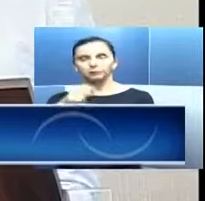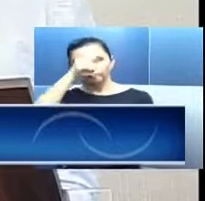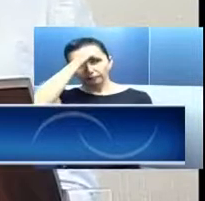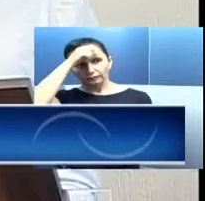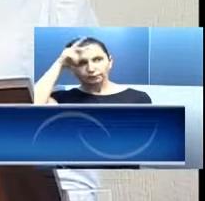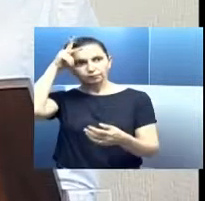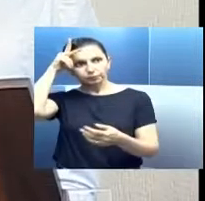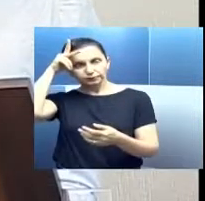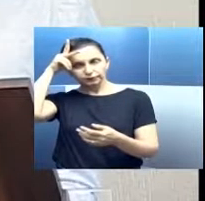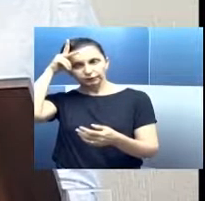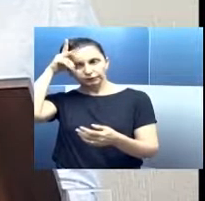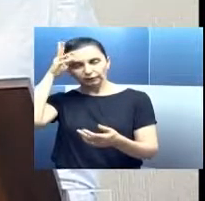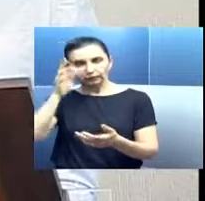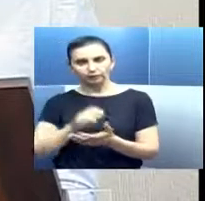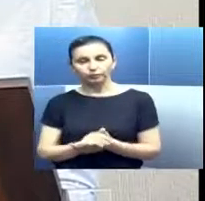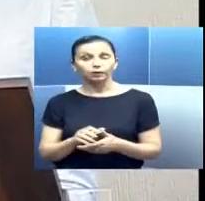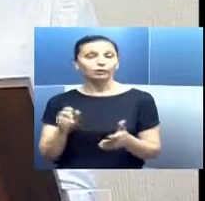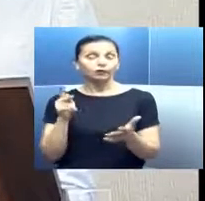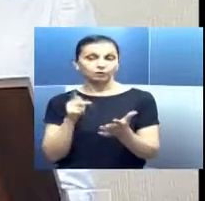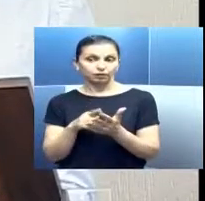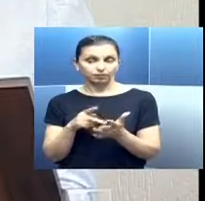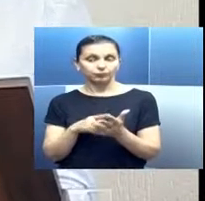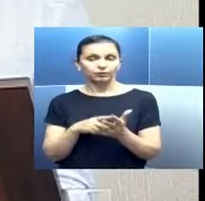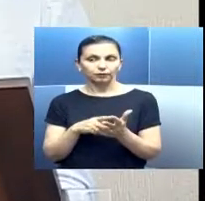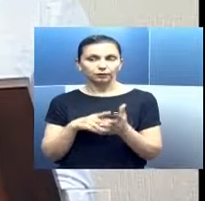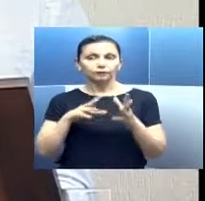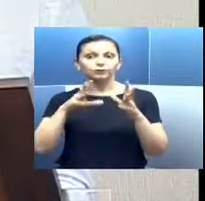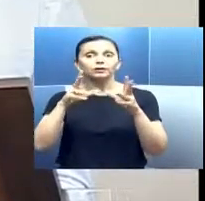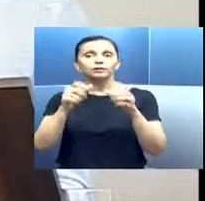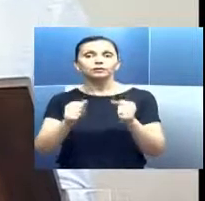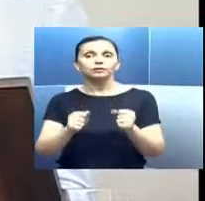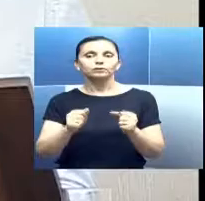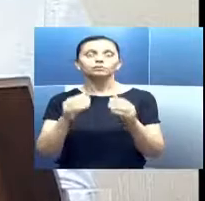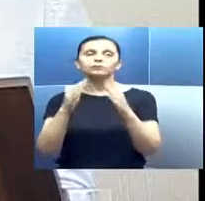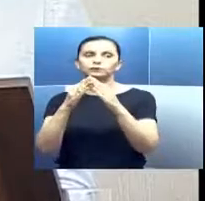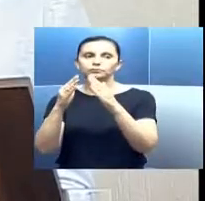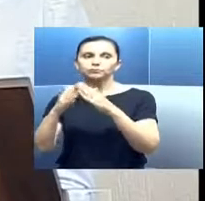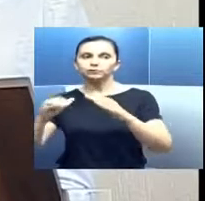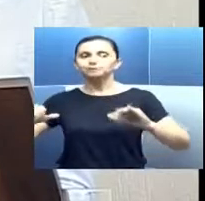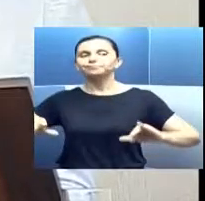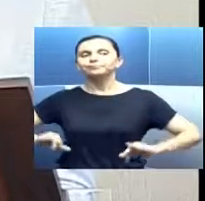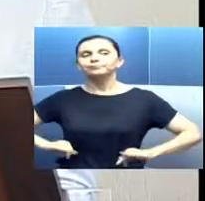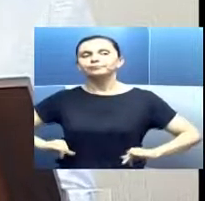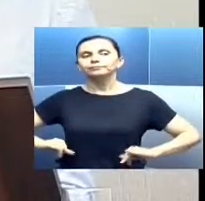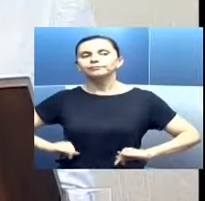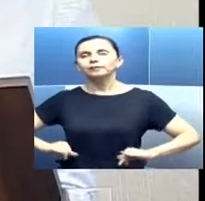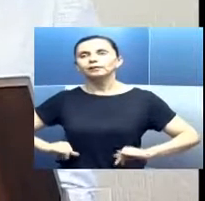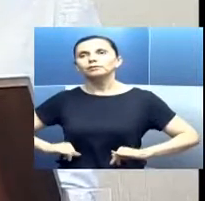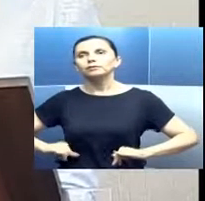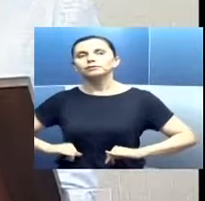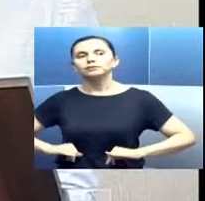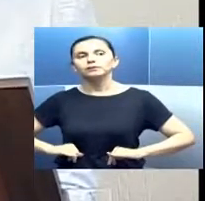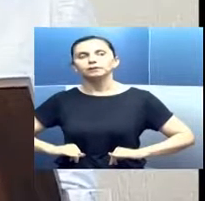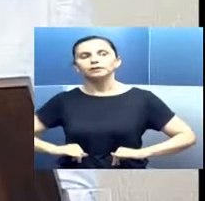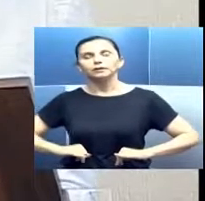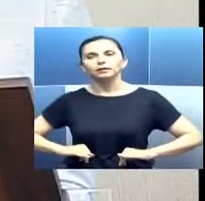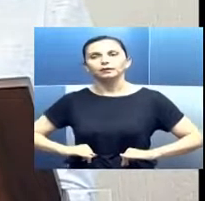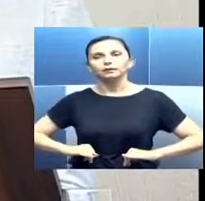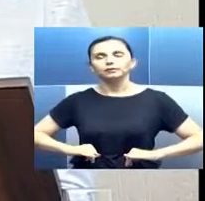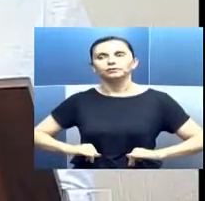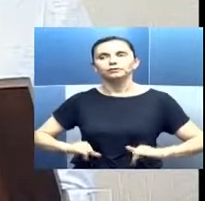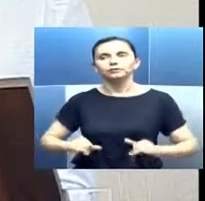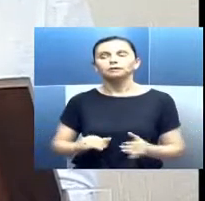é é fato que todos os moradores vêm sofrendo há muito tempo com a falta de infraestrutura